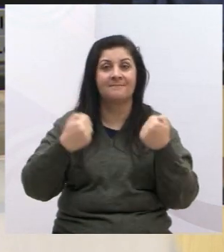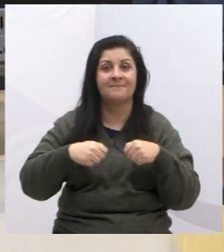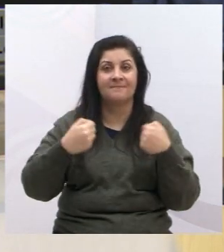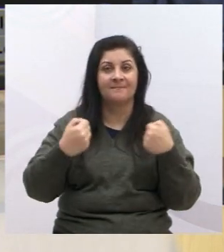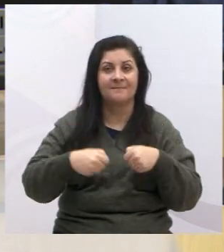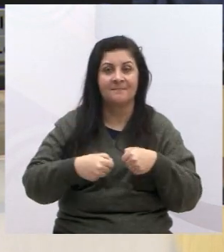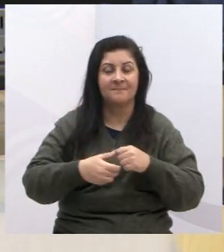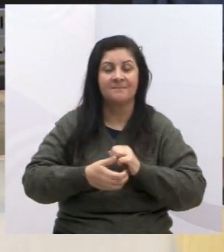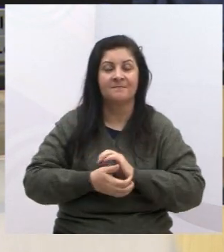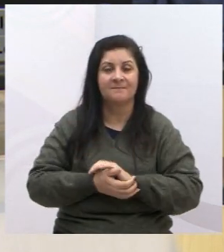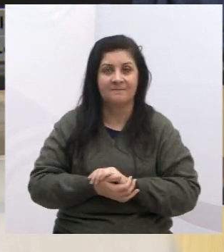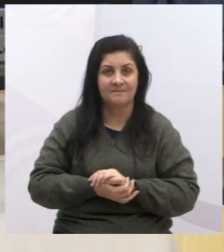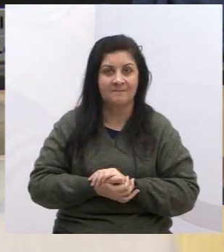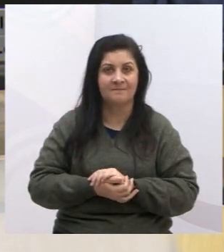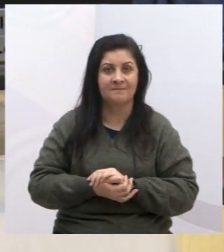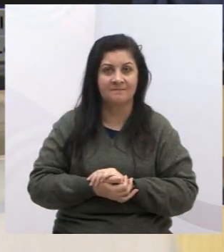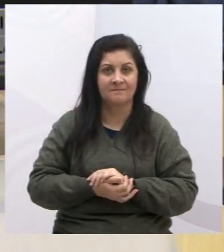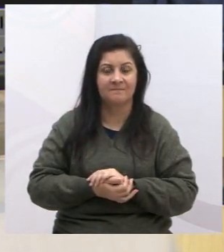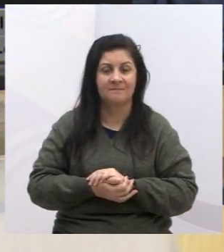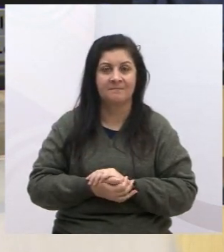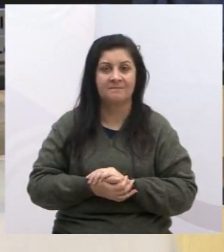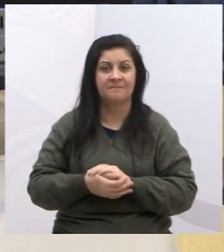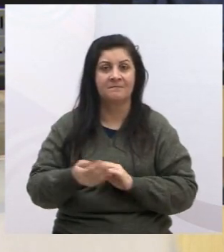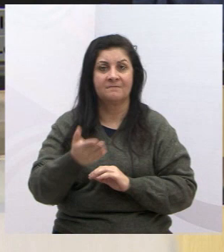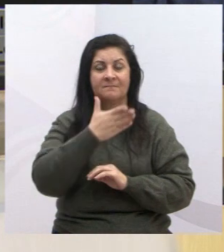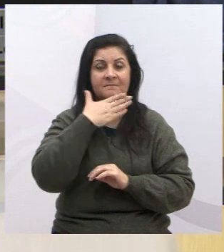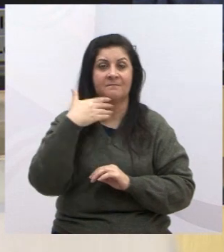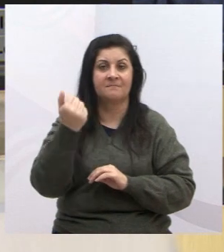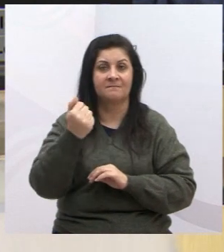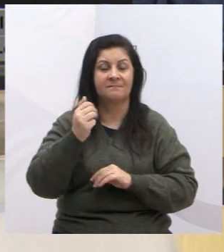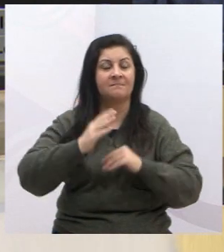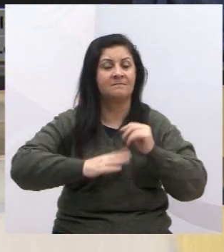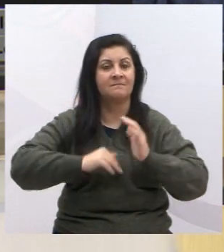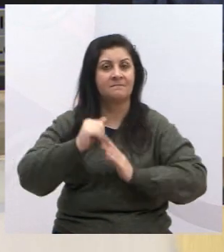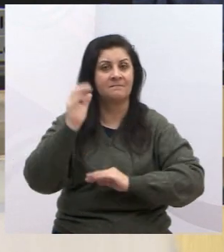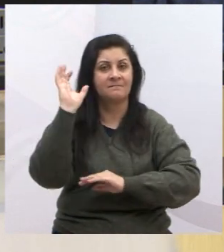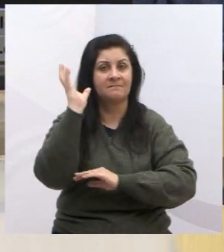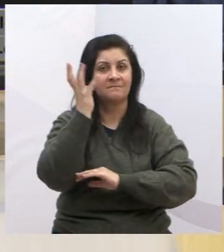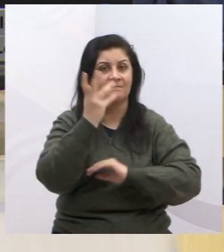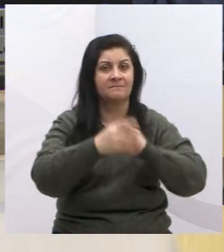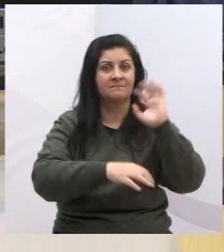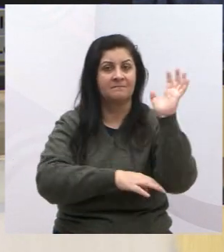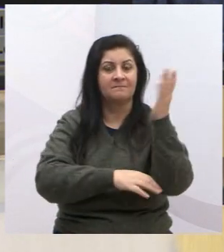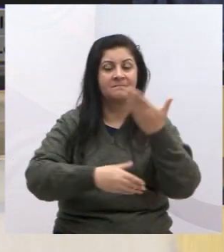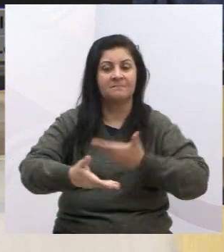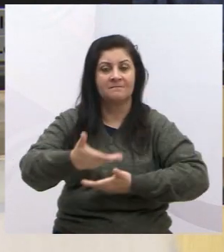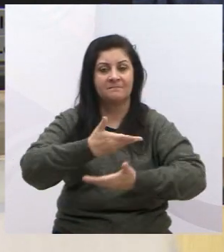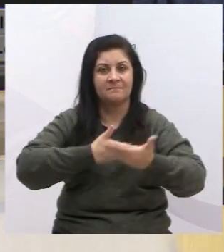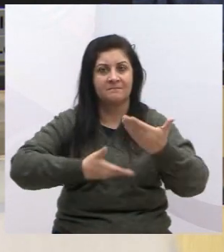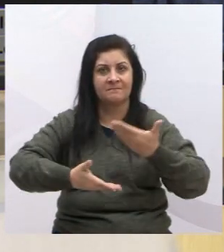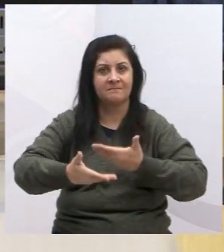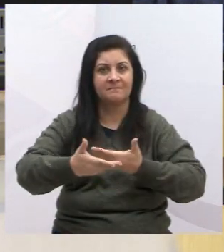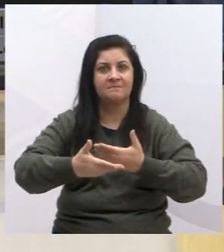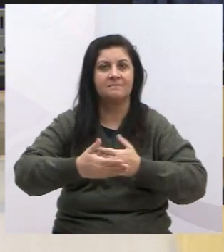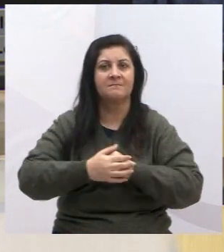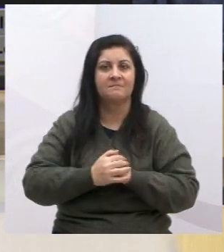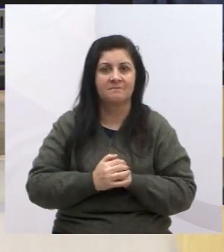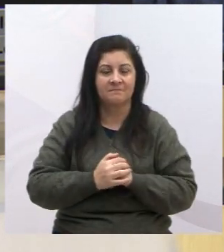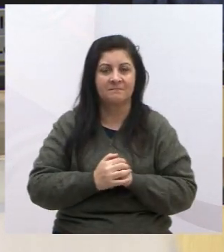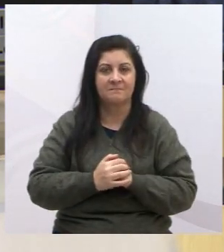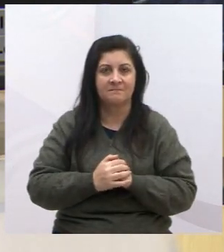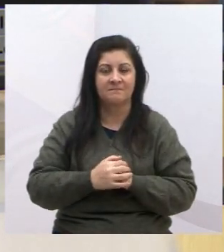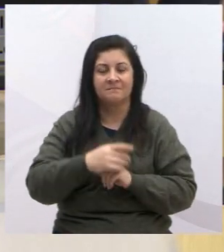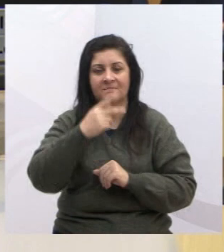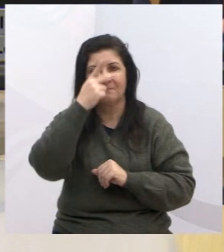de medidas baseadas nas melhorias práticas ambientais que harmonizem a convivência das pessoas com o